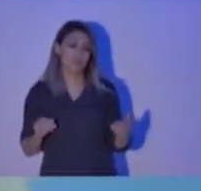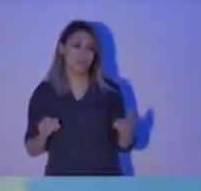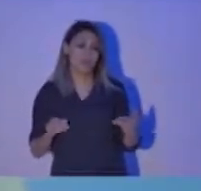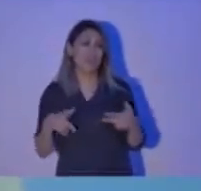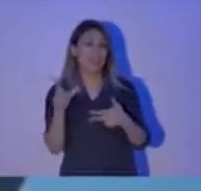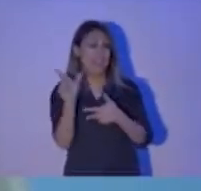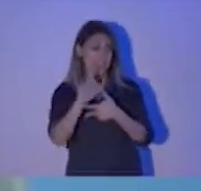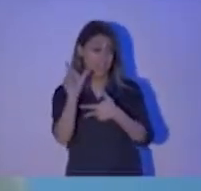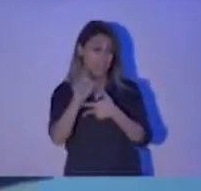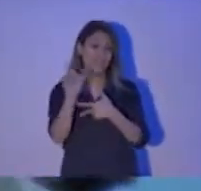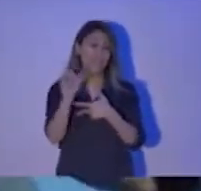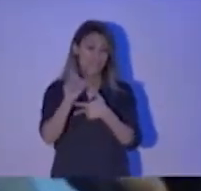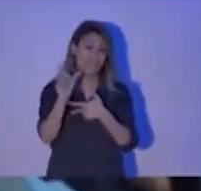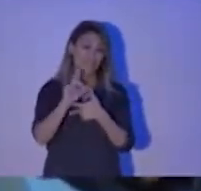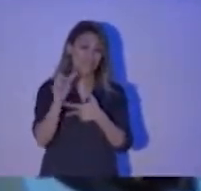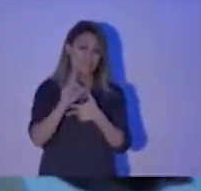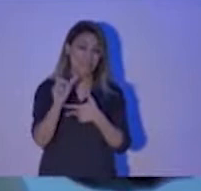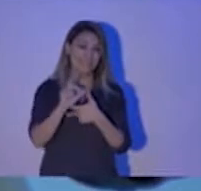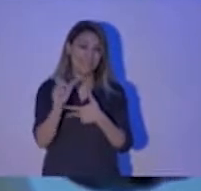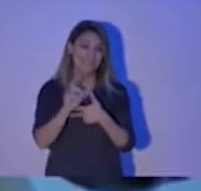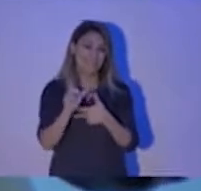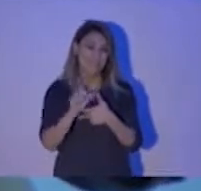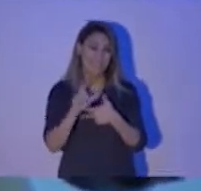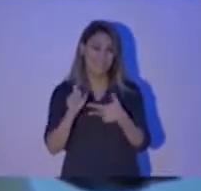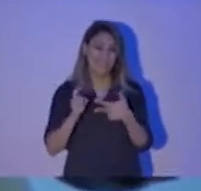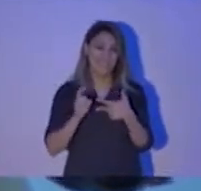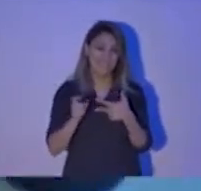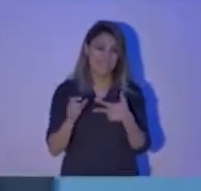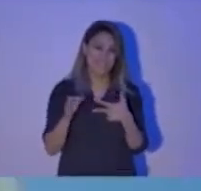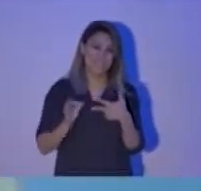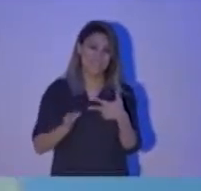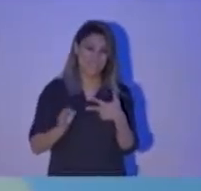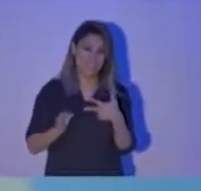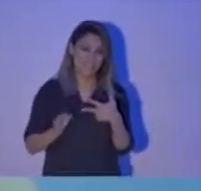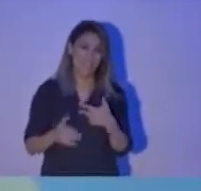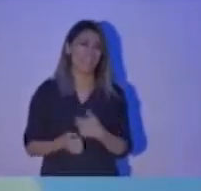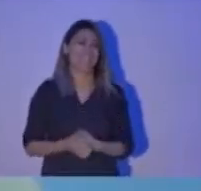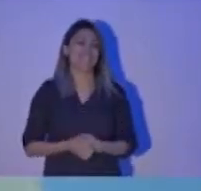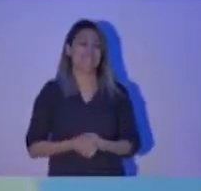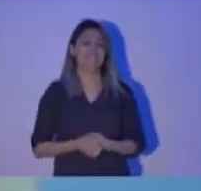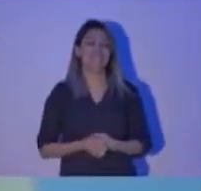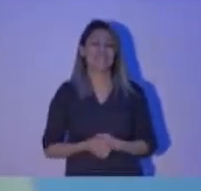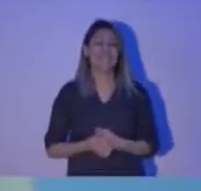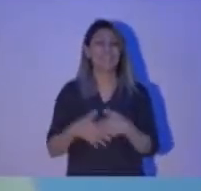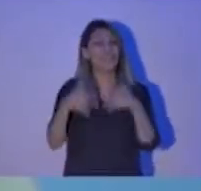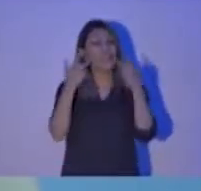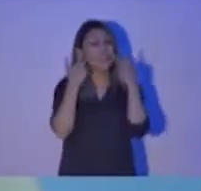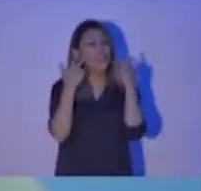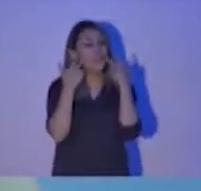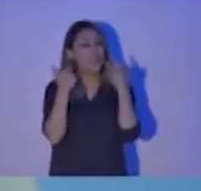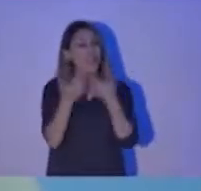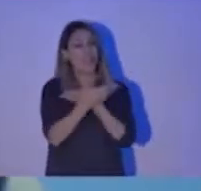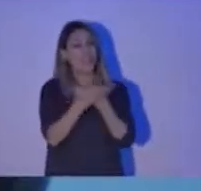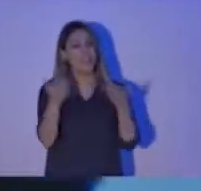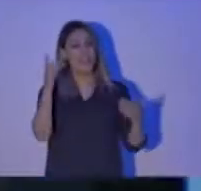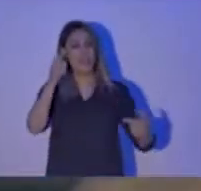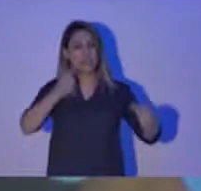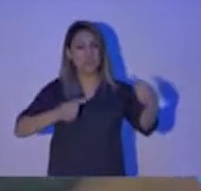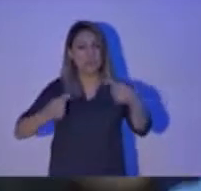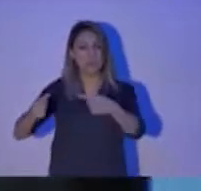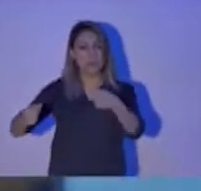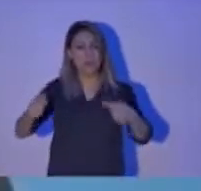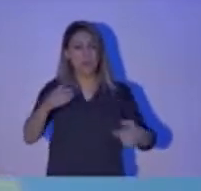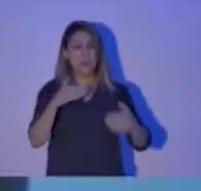uma parcela que já não tem mais debate. É natural que haja divergência nas soluções, os problemas